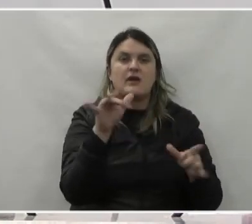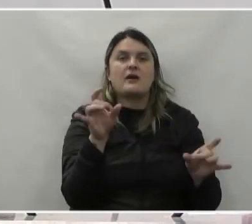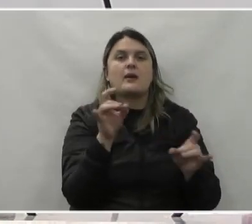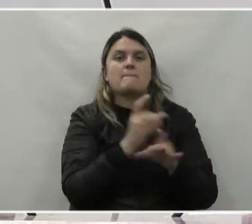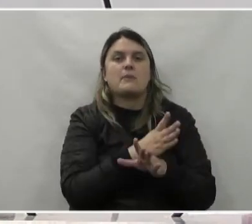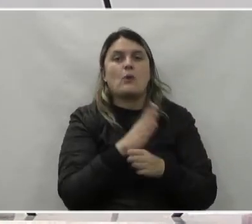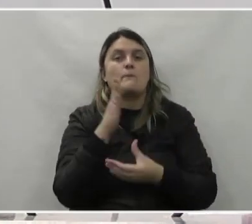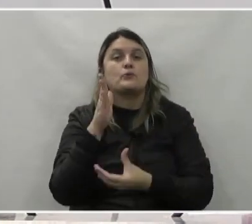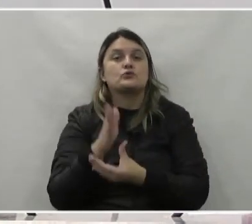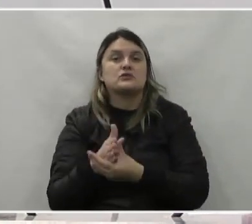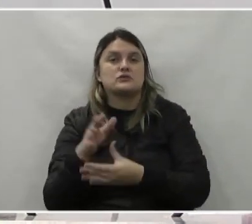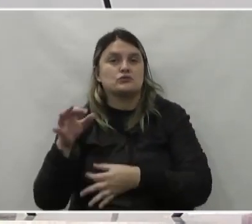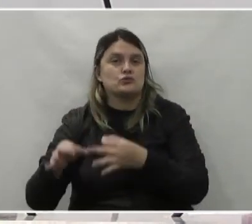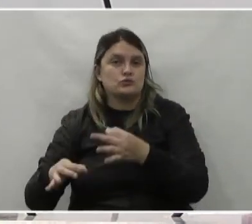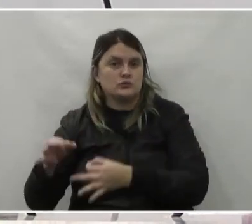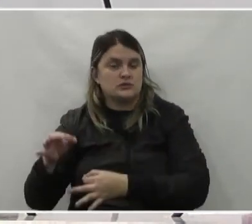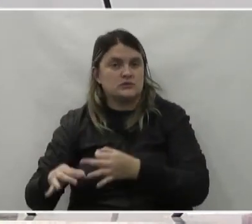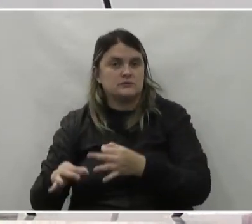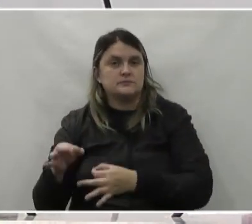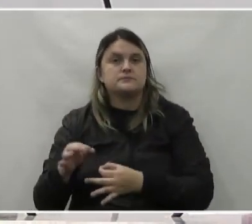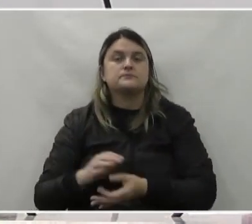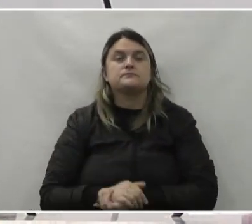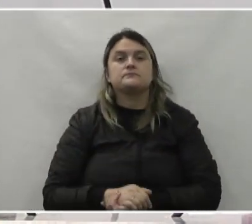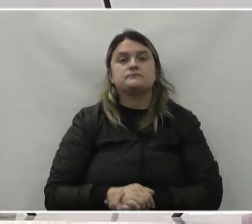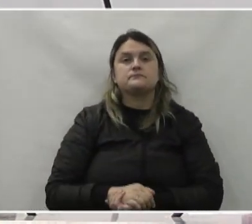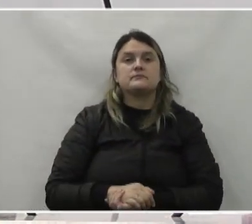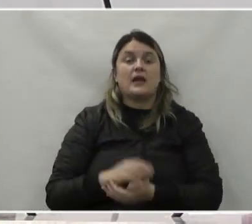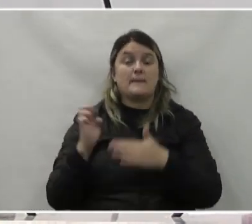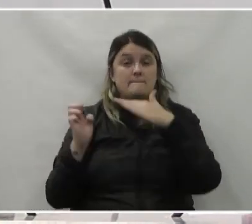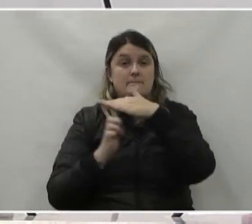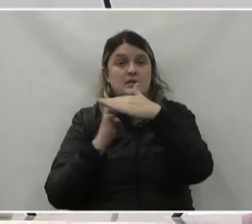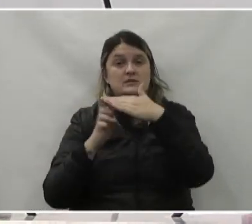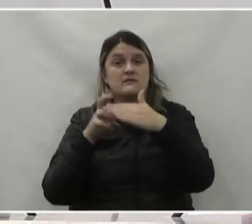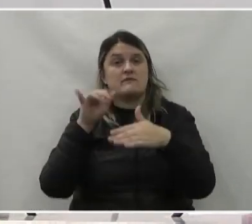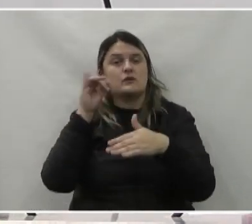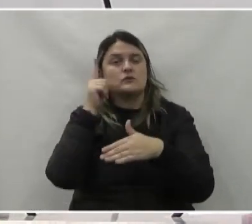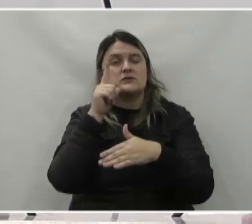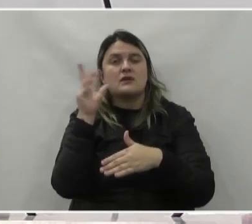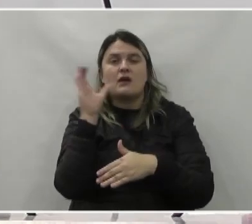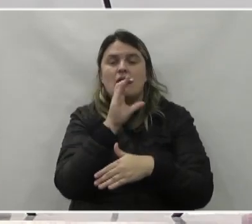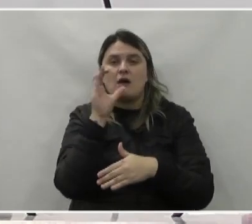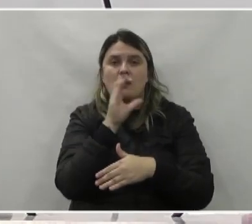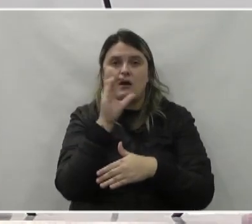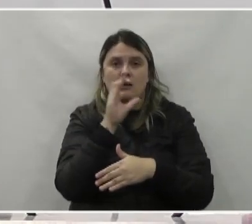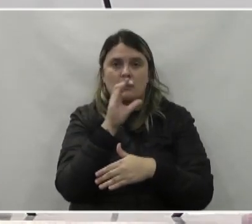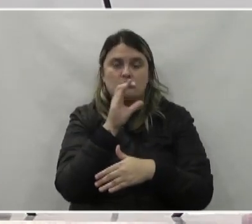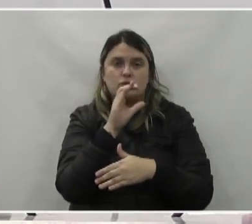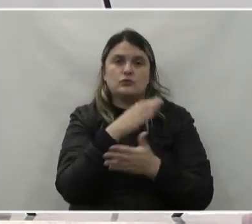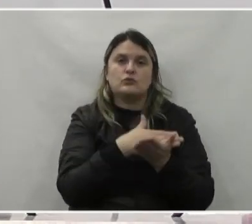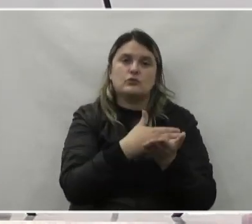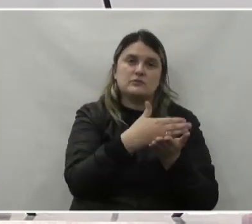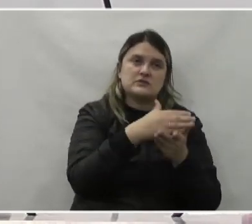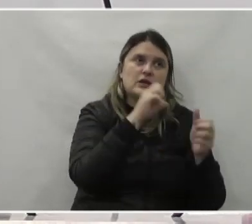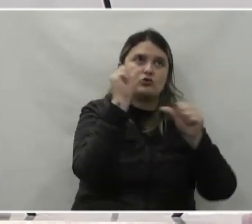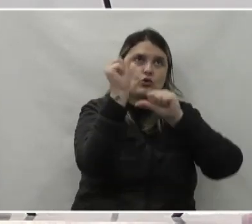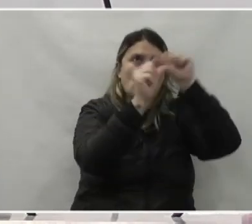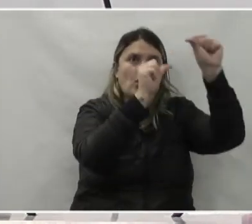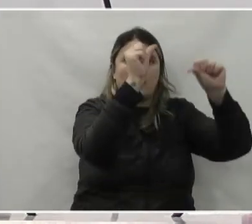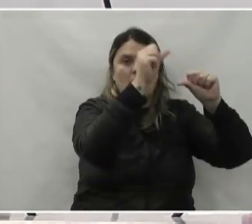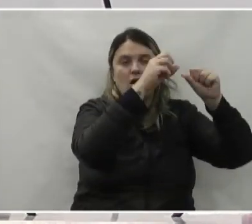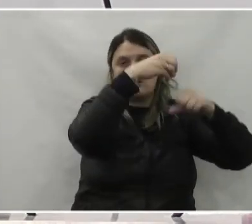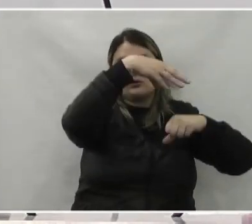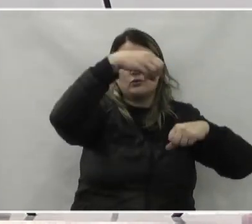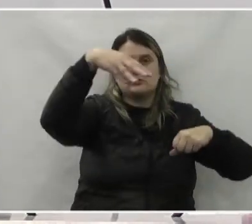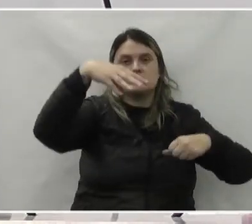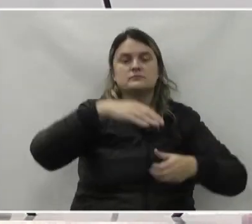esse processo judicial, e que a empresa consiga, o mais rápido possível, estar fazendo as trocas das luminárias da